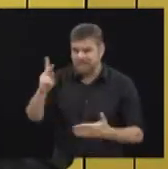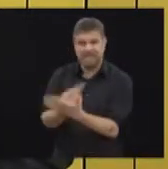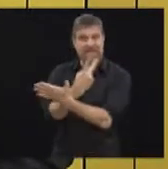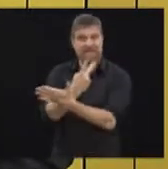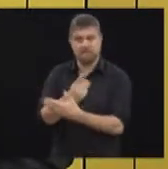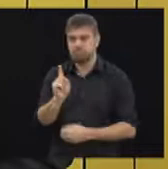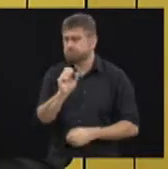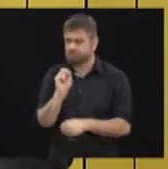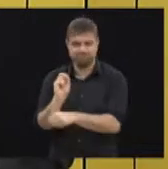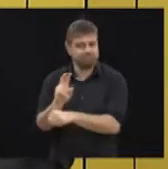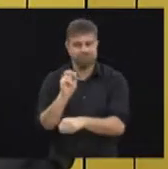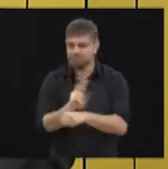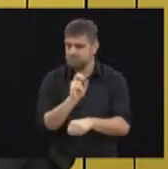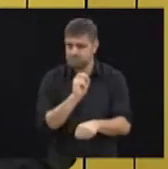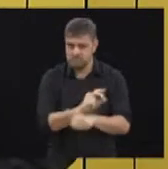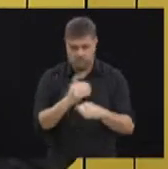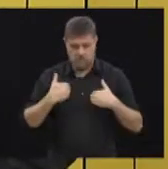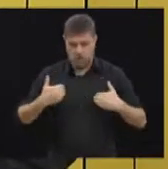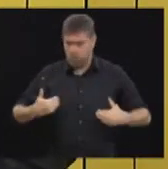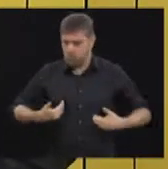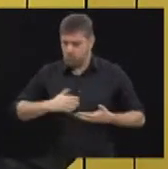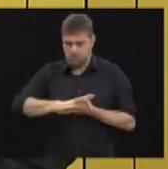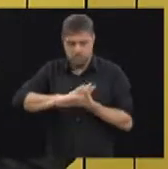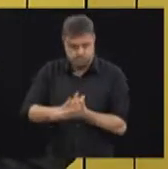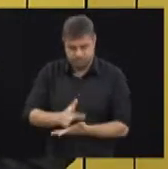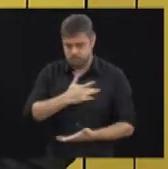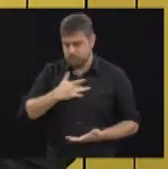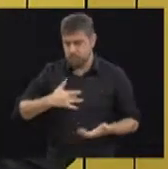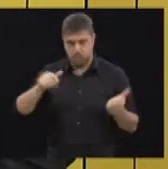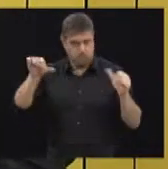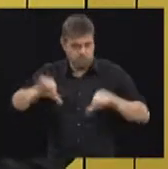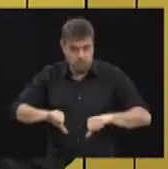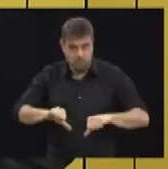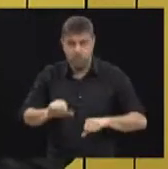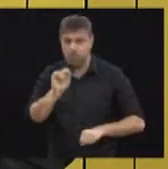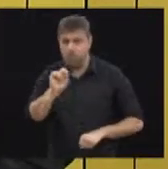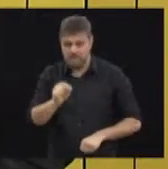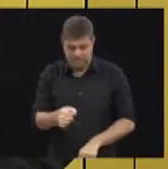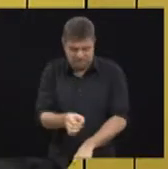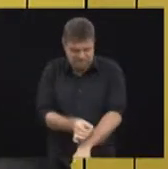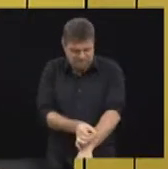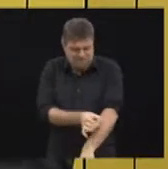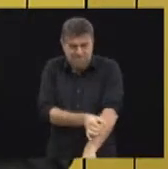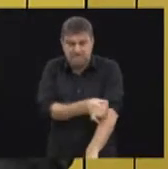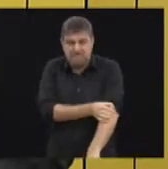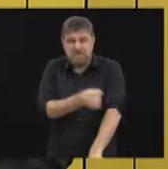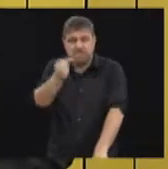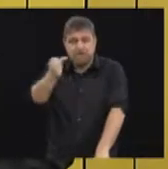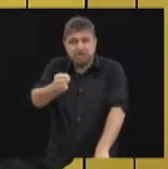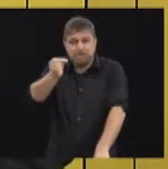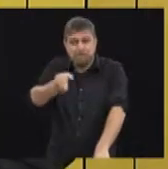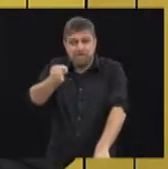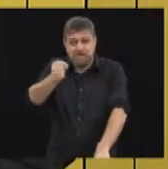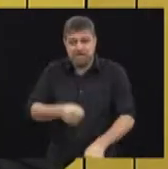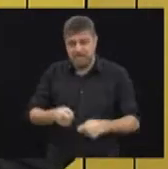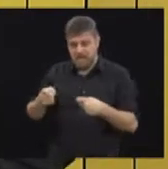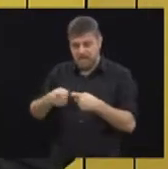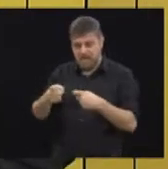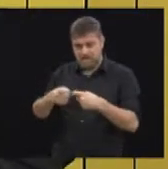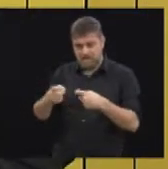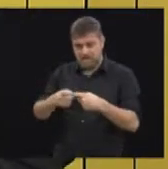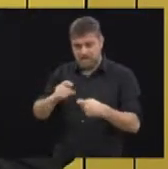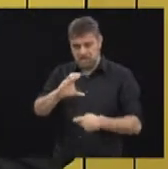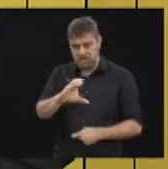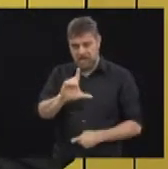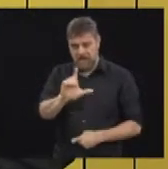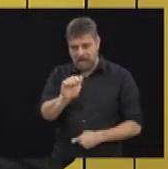não é contagiosa e não traz prejuízos à saúde física, o vitiligo. Quem nos dá uma aula a respeito do assunto